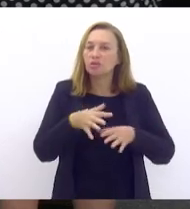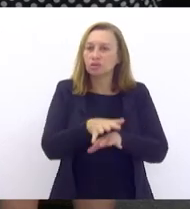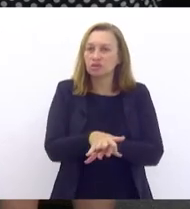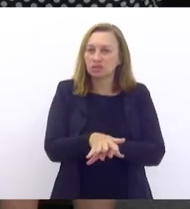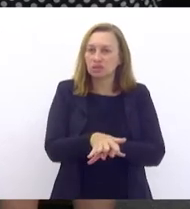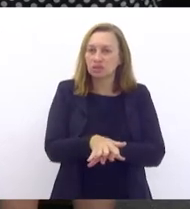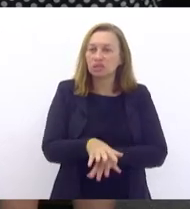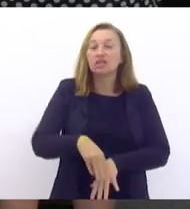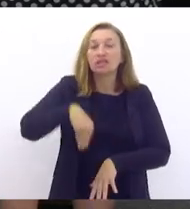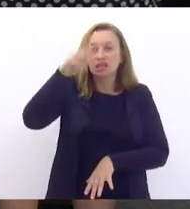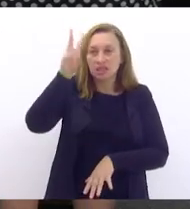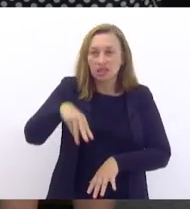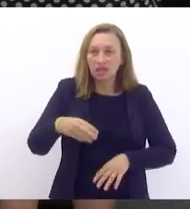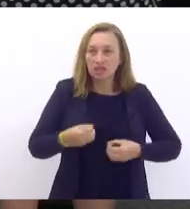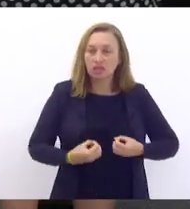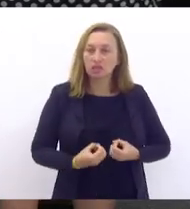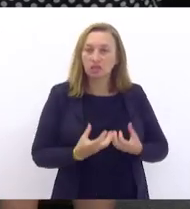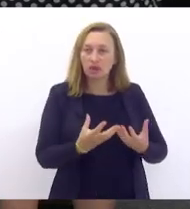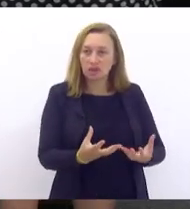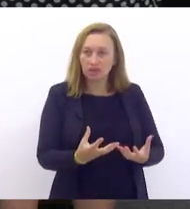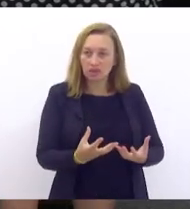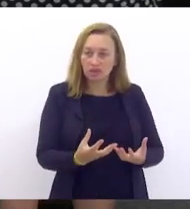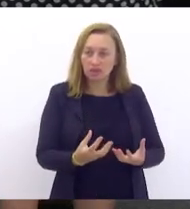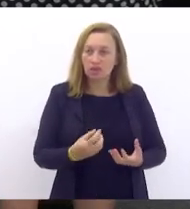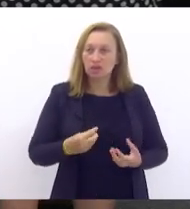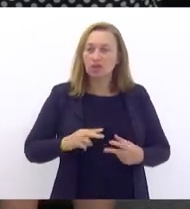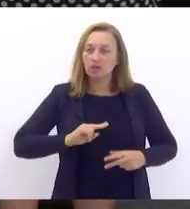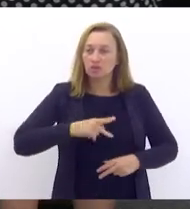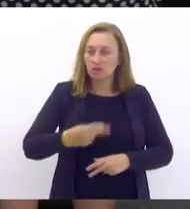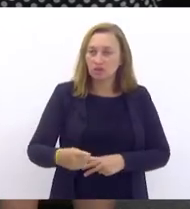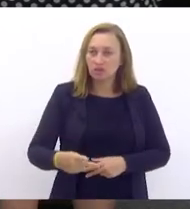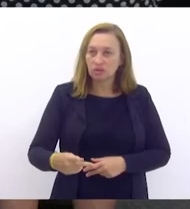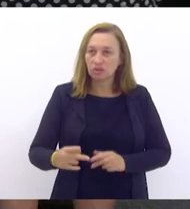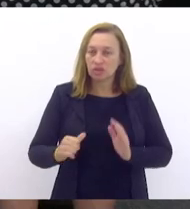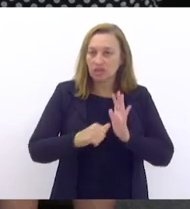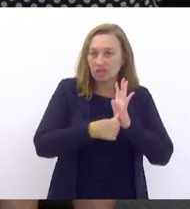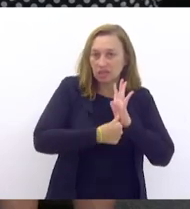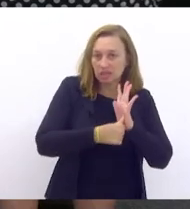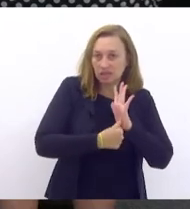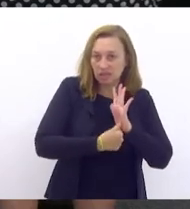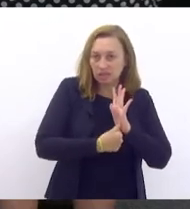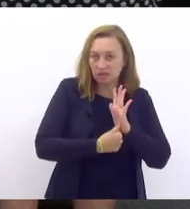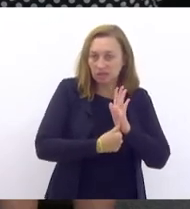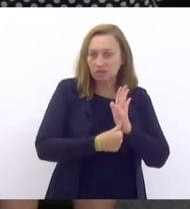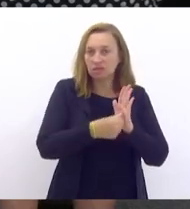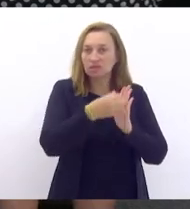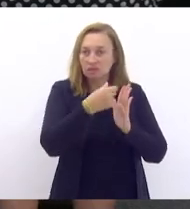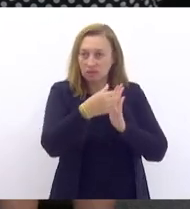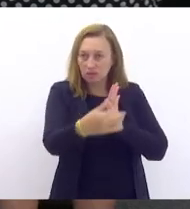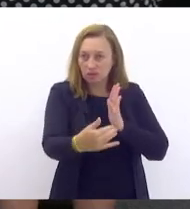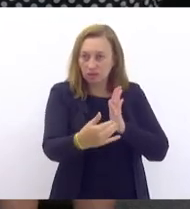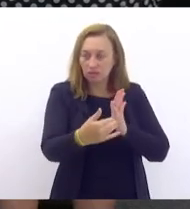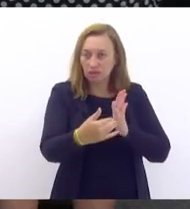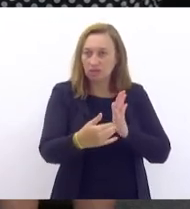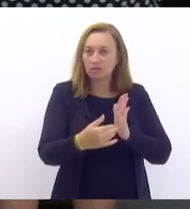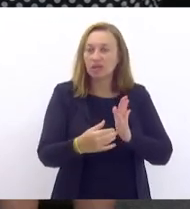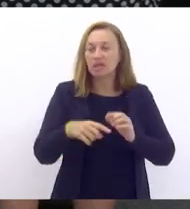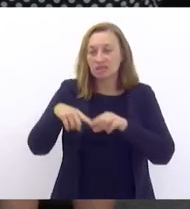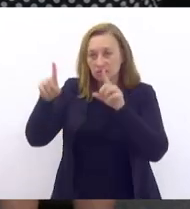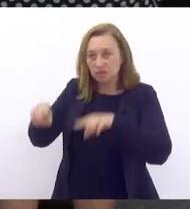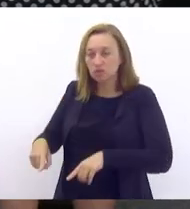de quem é doador de órgãos, coloque na sua carteira funcional do Estado do Rio de Janeiro, seja o servidor público, etc.,